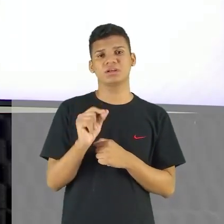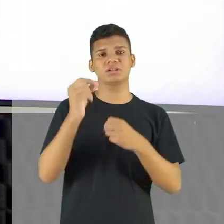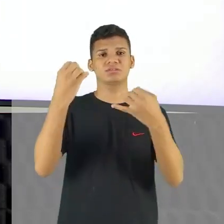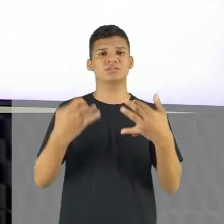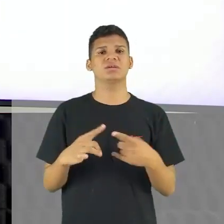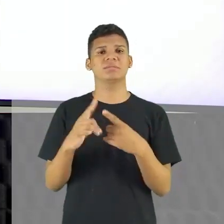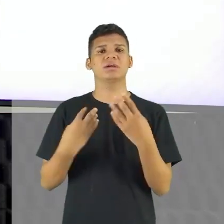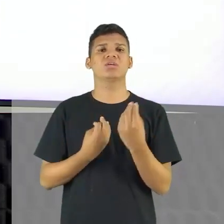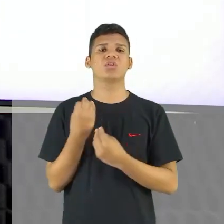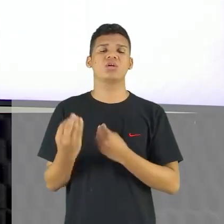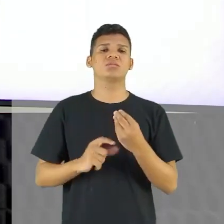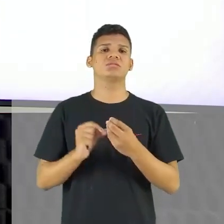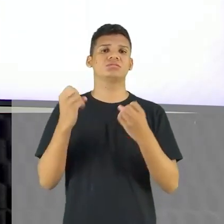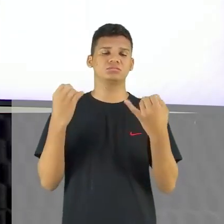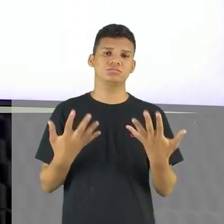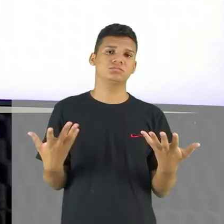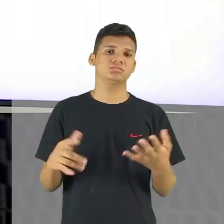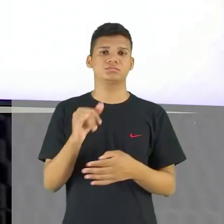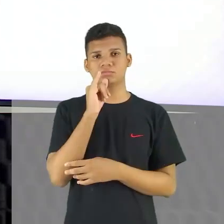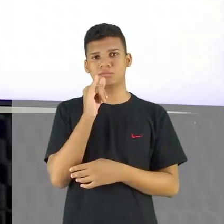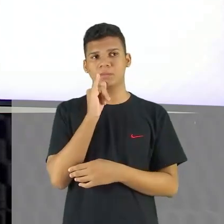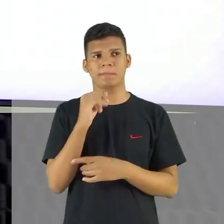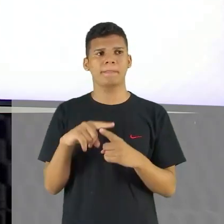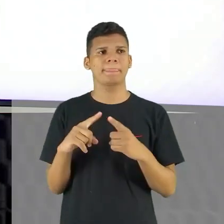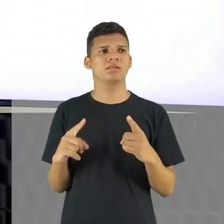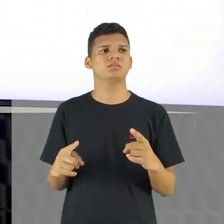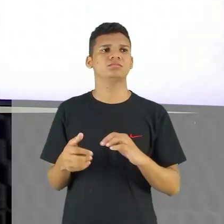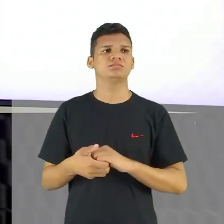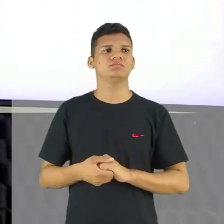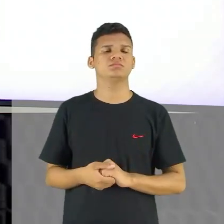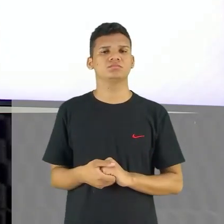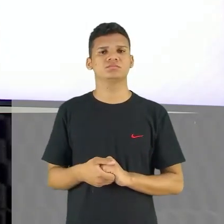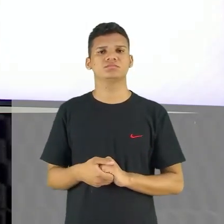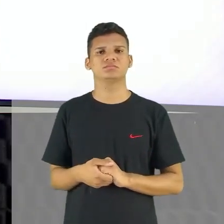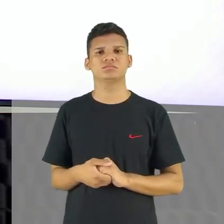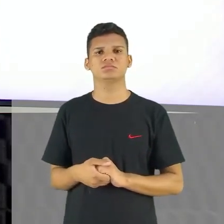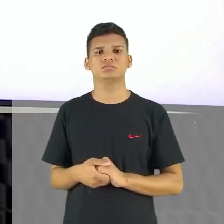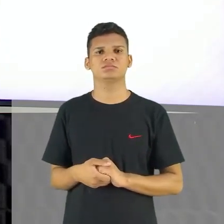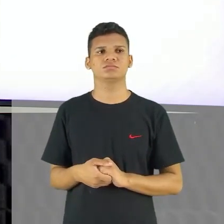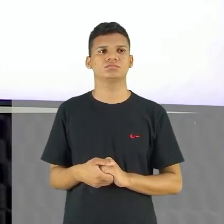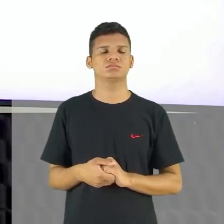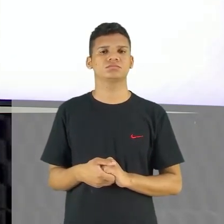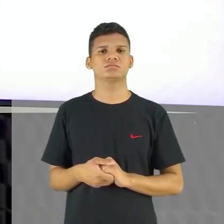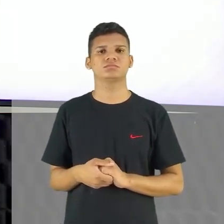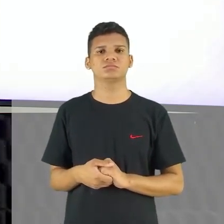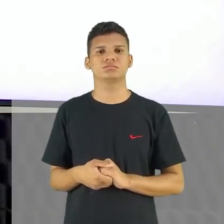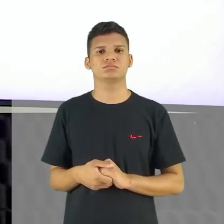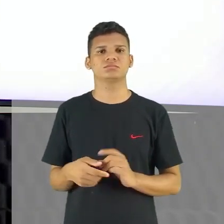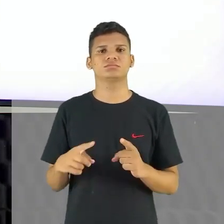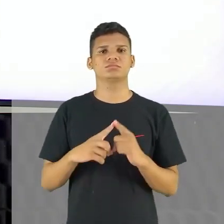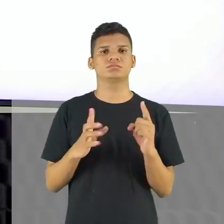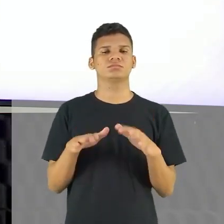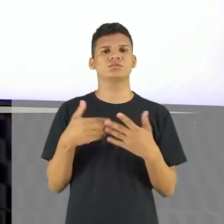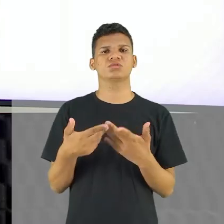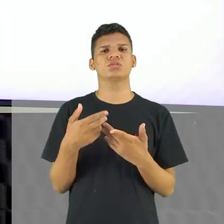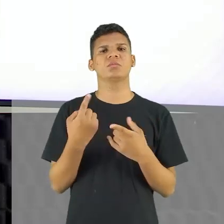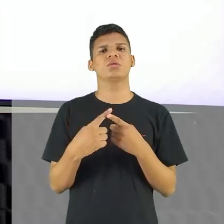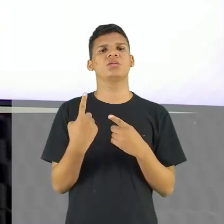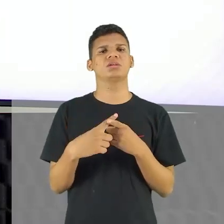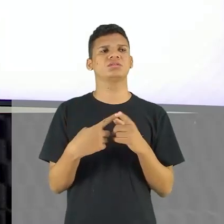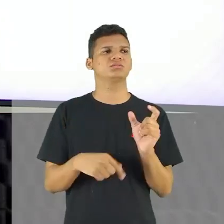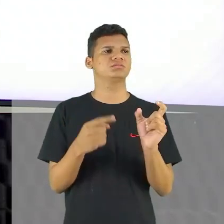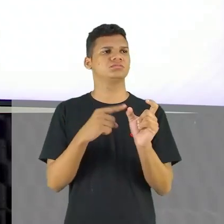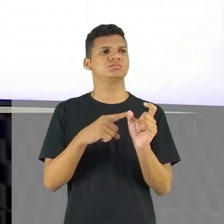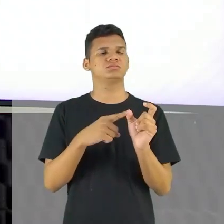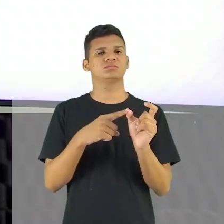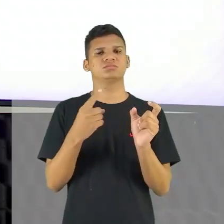vou poetizar isso? Sois de vento, ides no vento. Por que a palavra é de vento? O